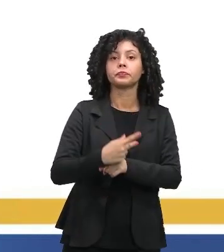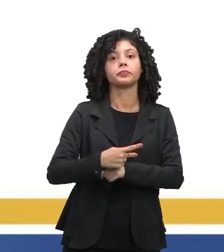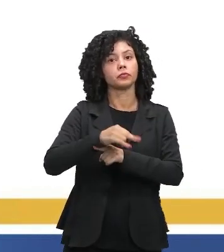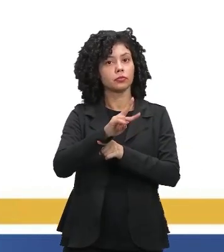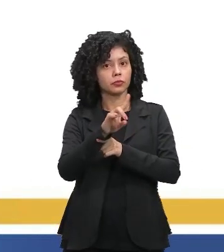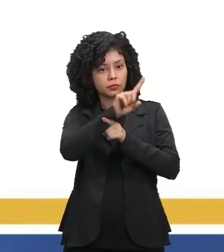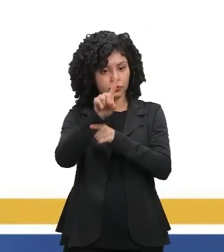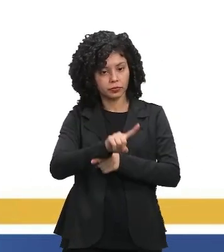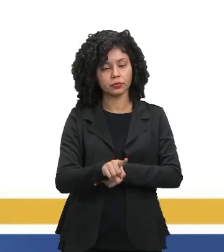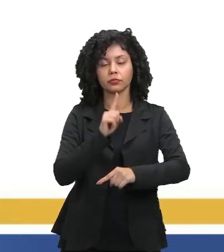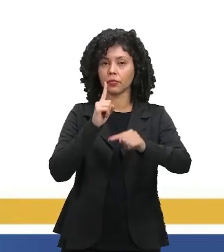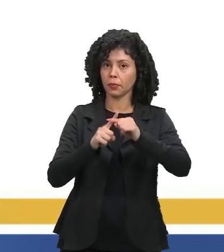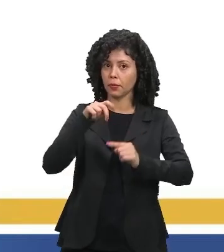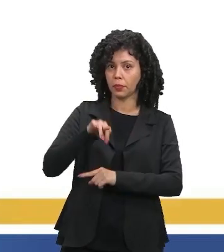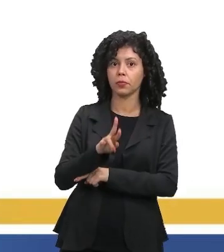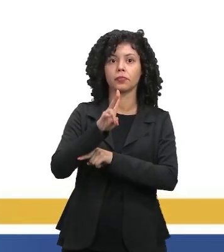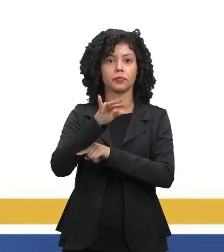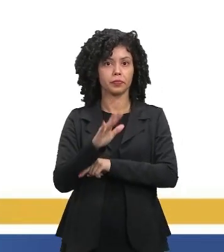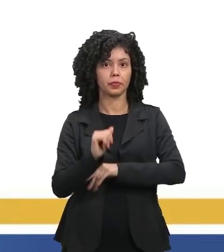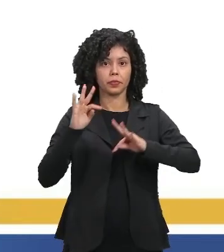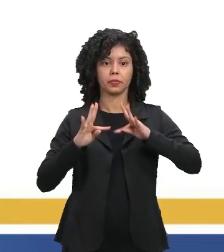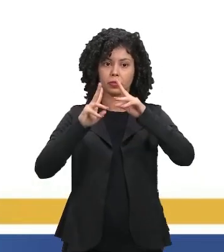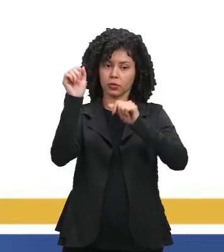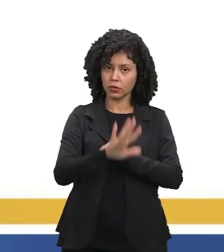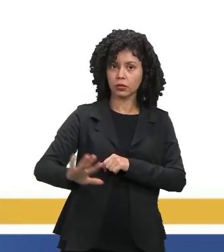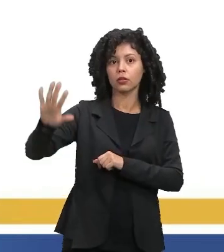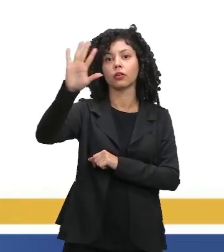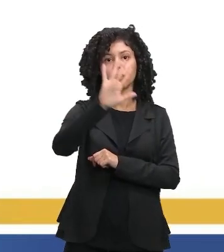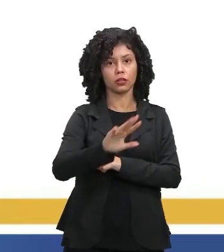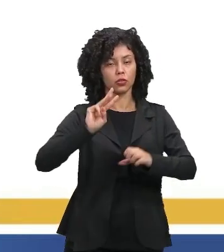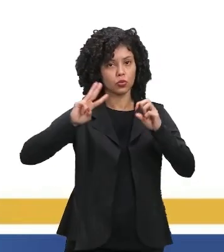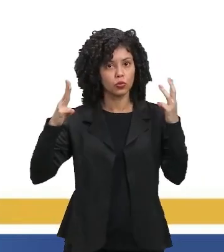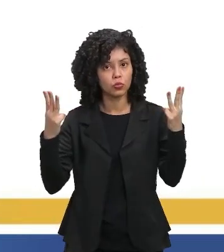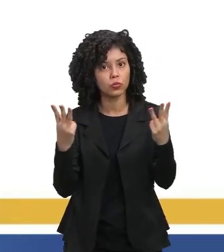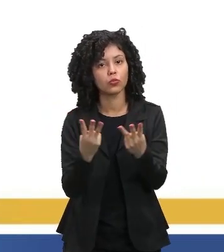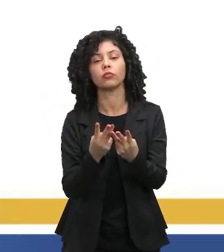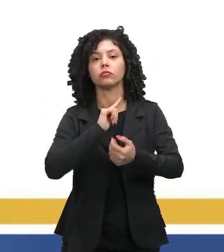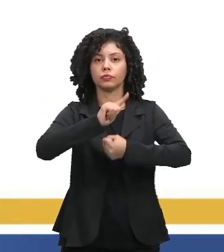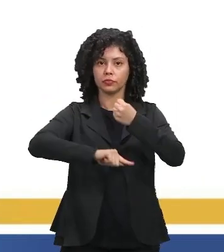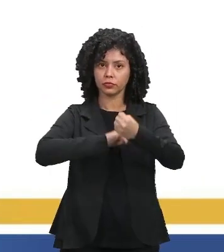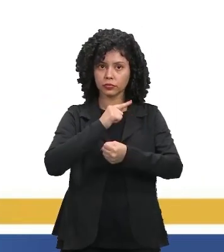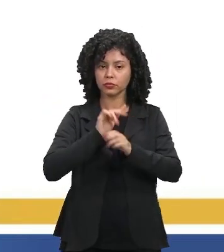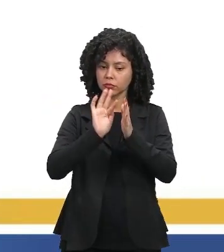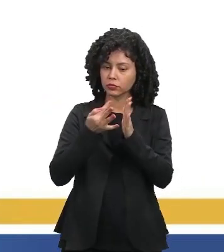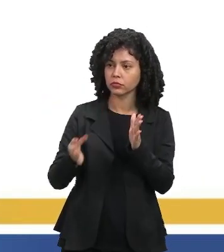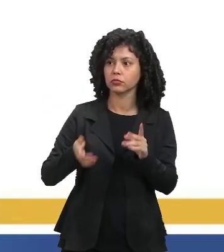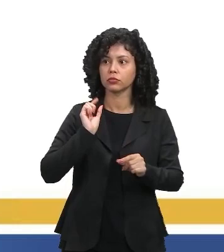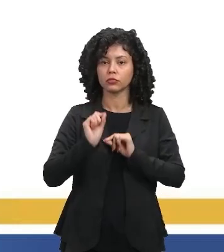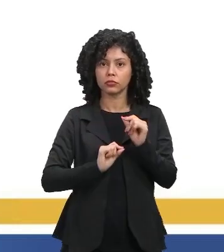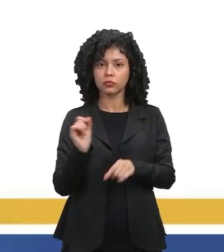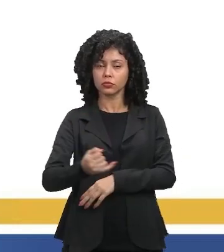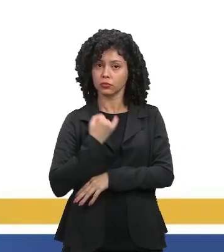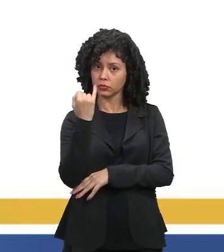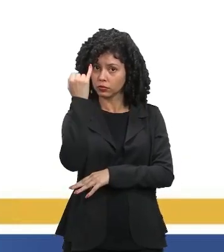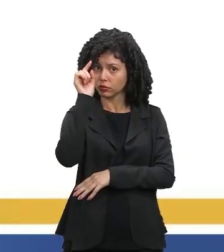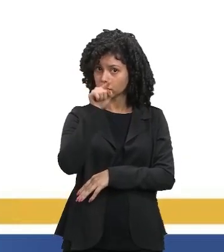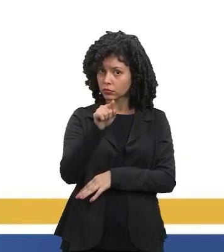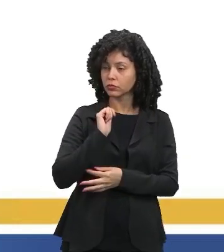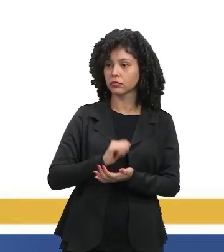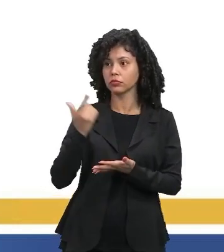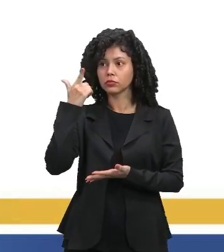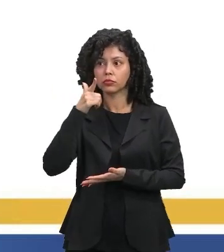mais nêutrons, você aí vai ter a totalidade da massa de um átomo. Então, essa formulazinha ela é muito importante para